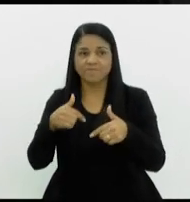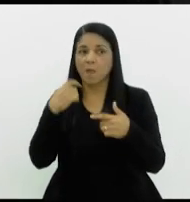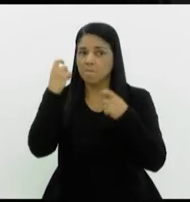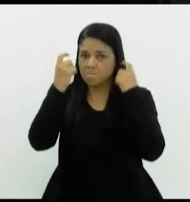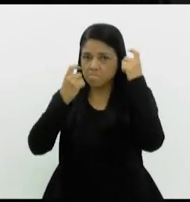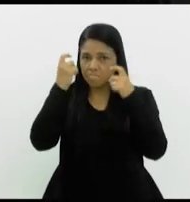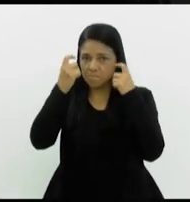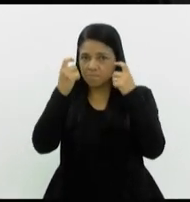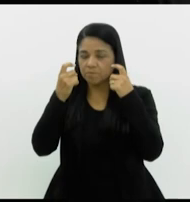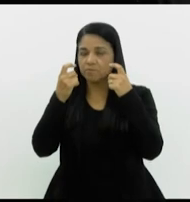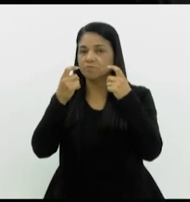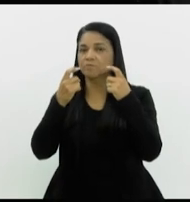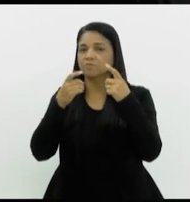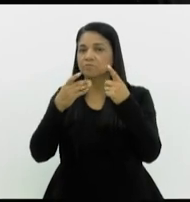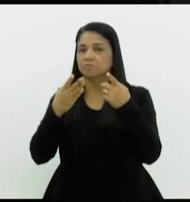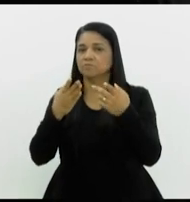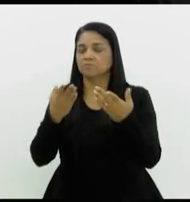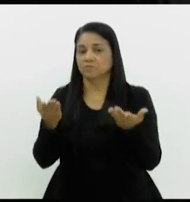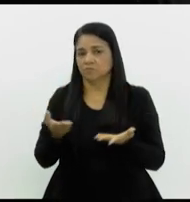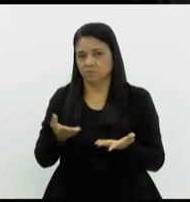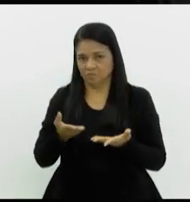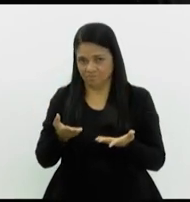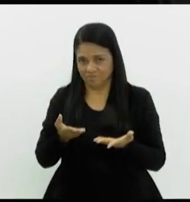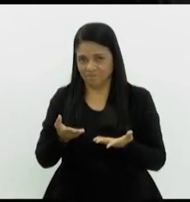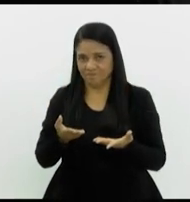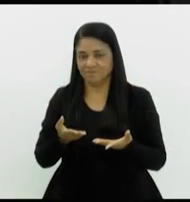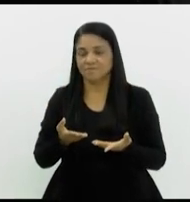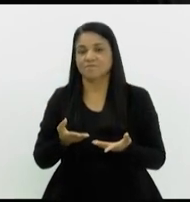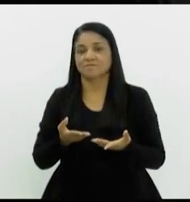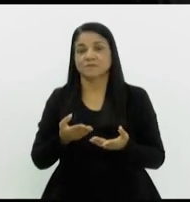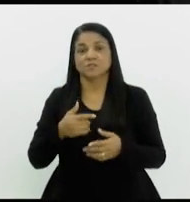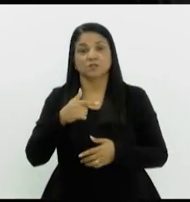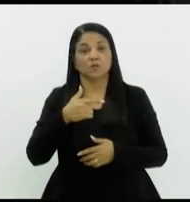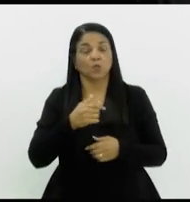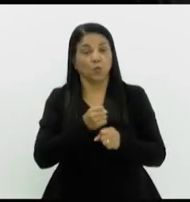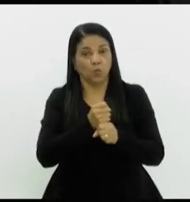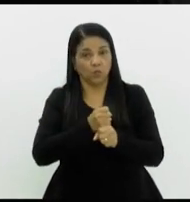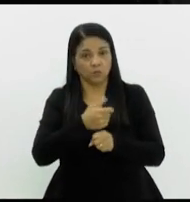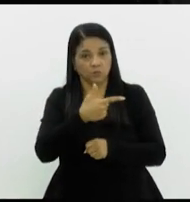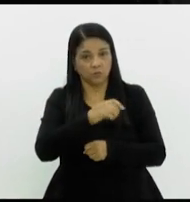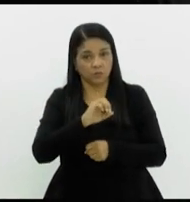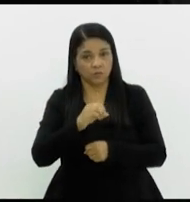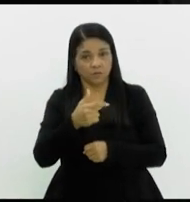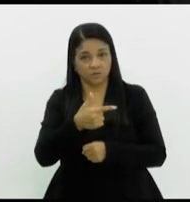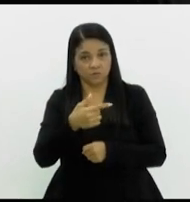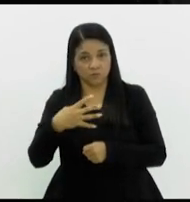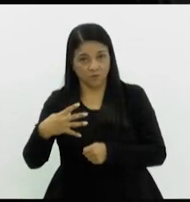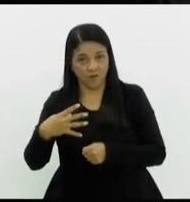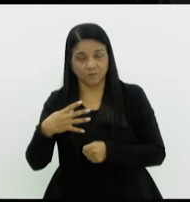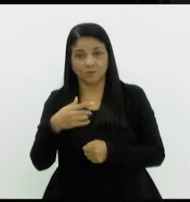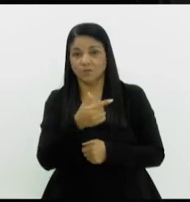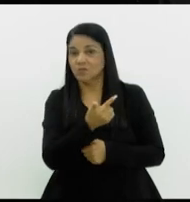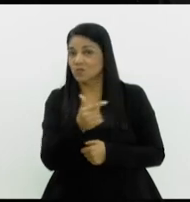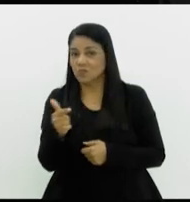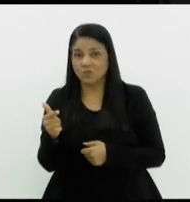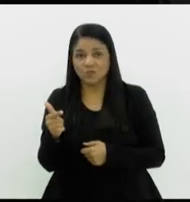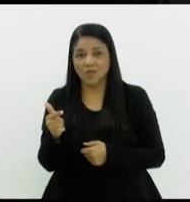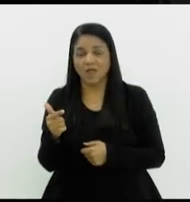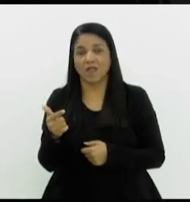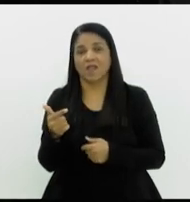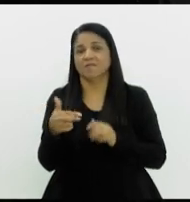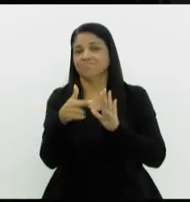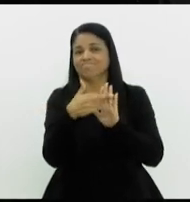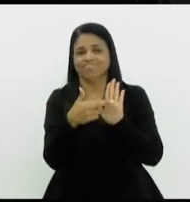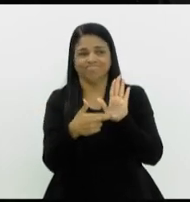amparo legislativo atual. O ano de 2024 ainda está sem cobertura